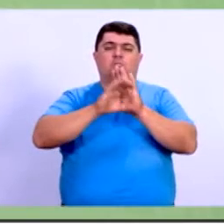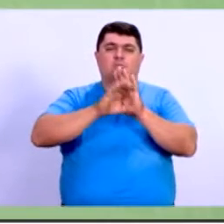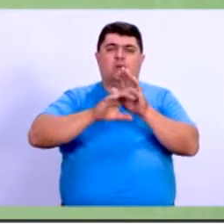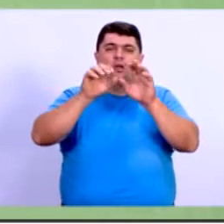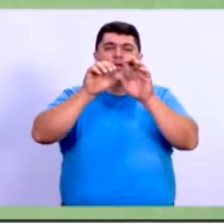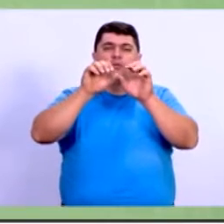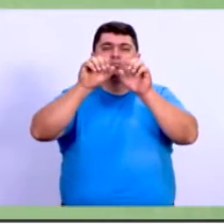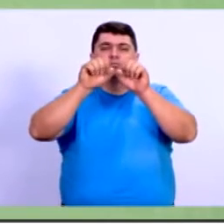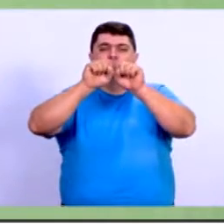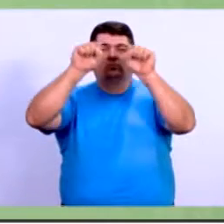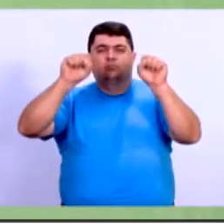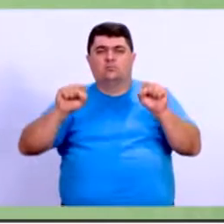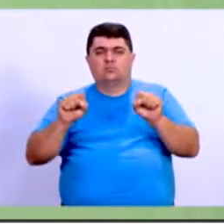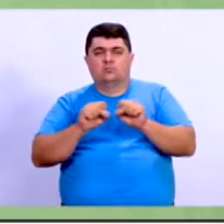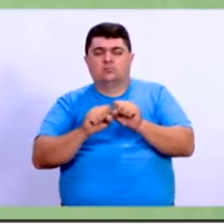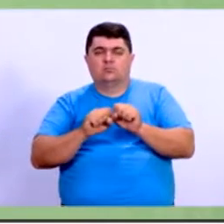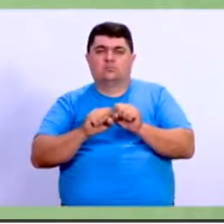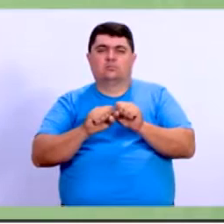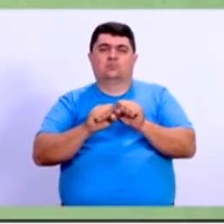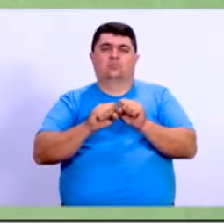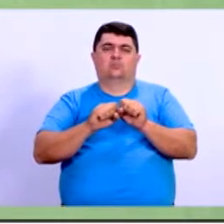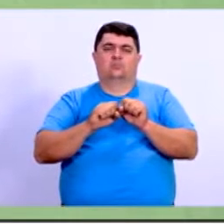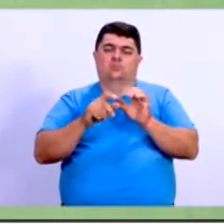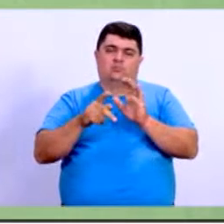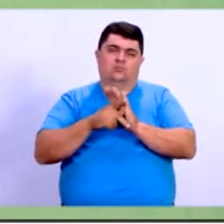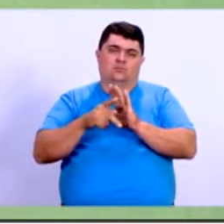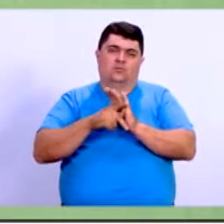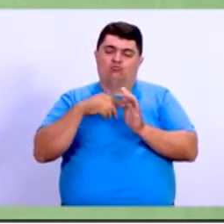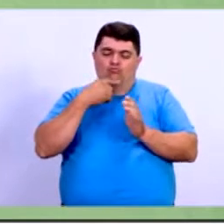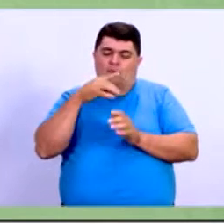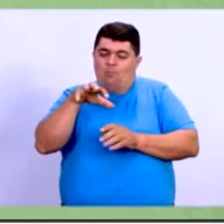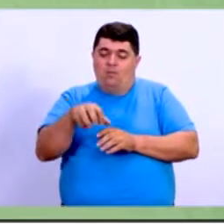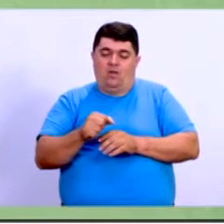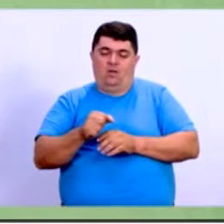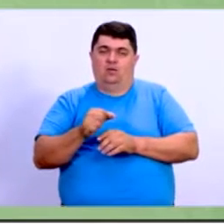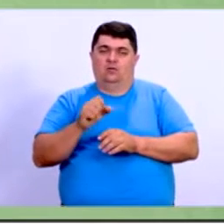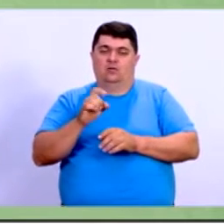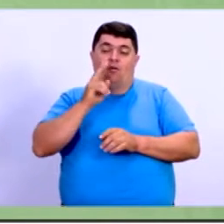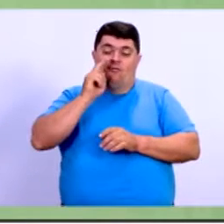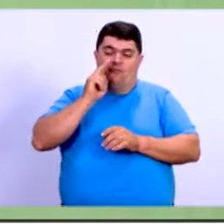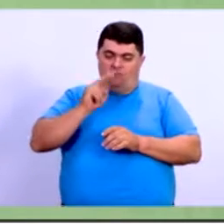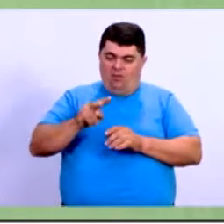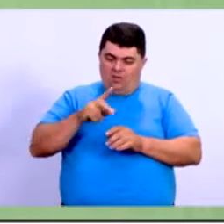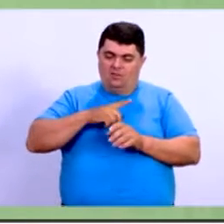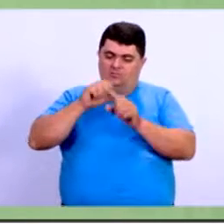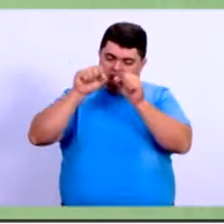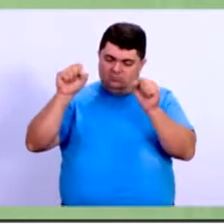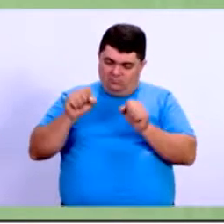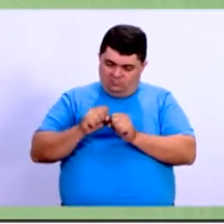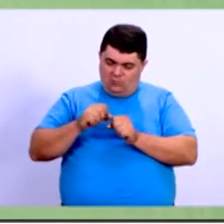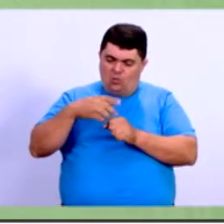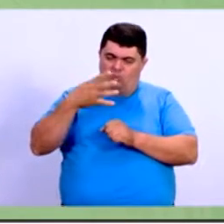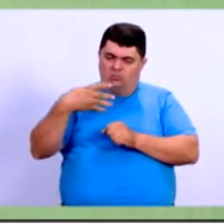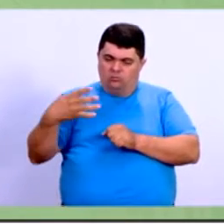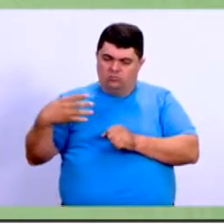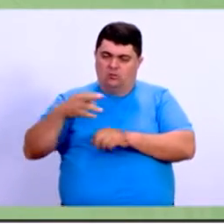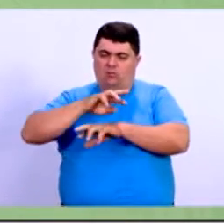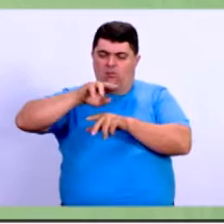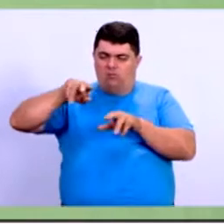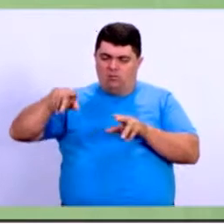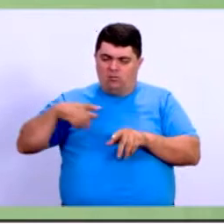e hipóteses, é onde entra o nosso software, é onde vai entrar o nosso sistema